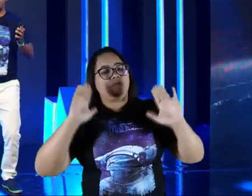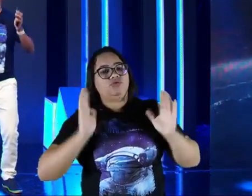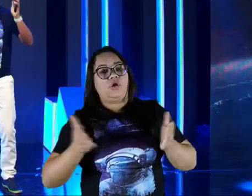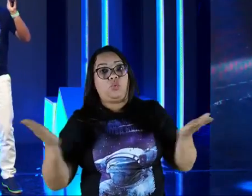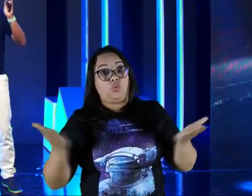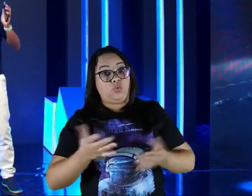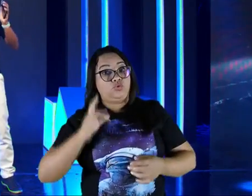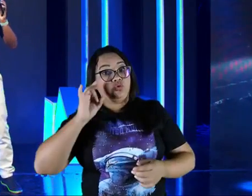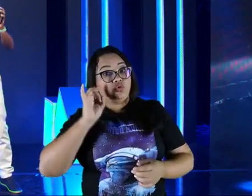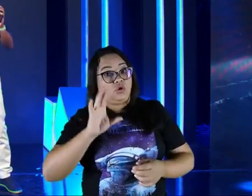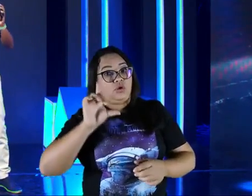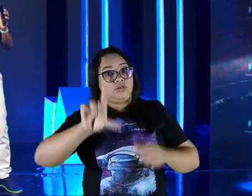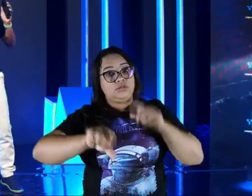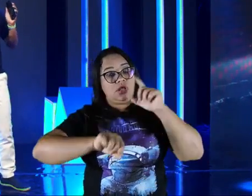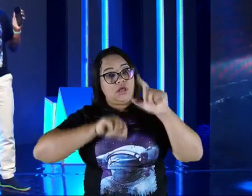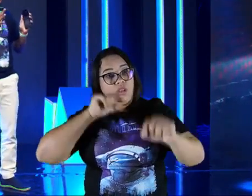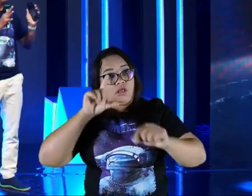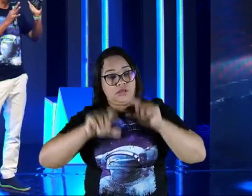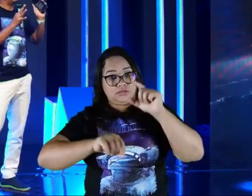qual é o esquema?